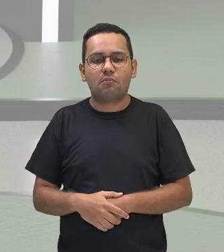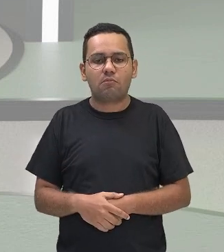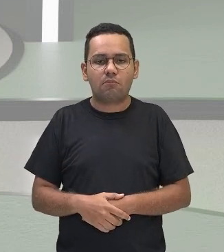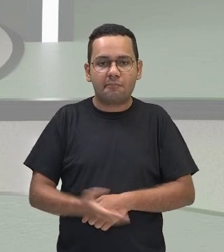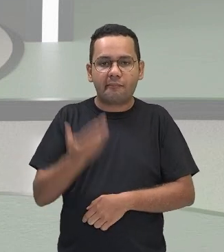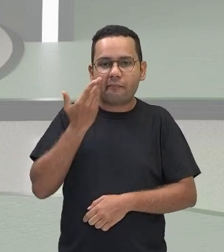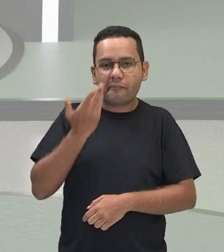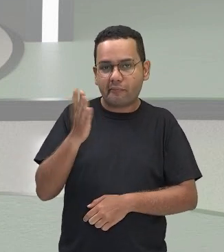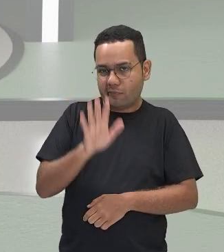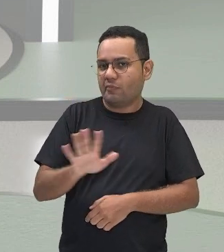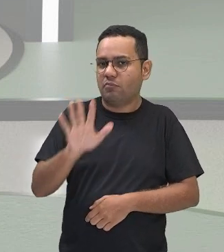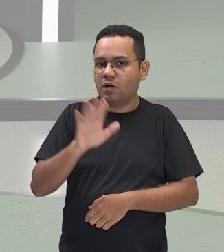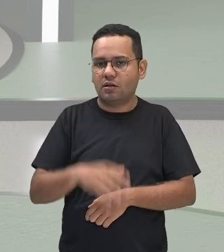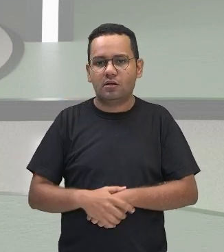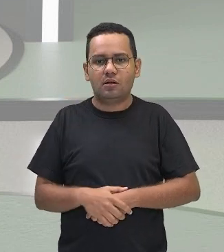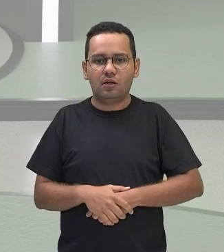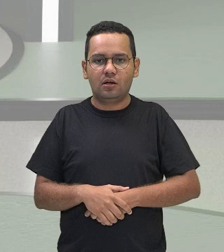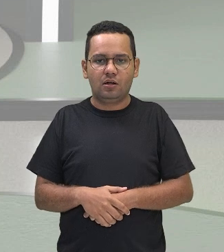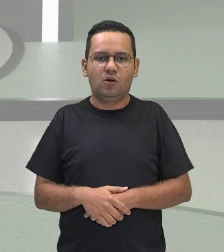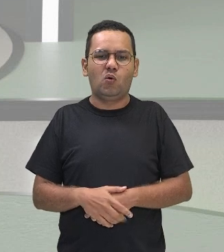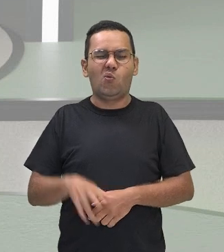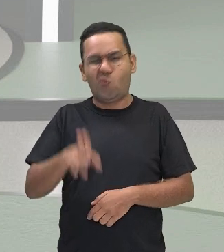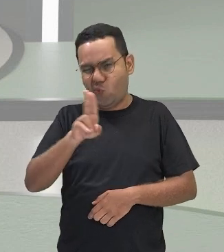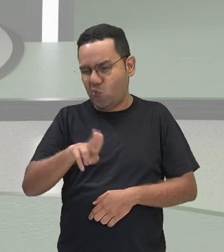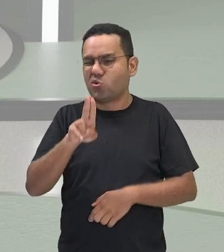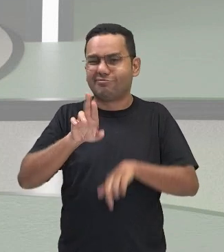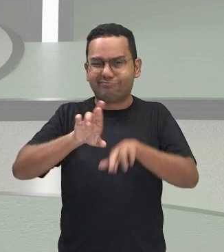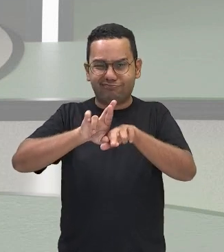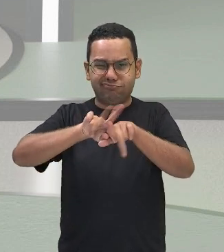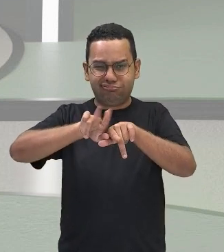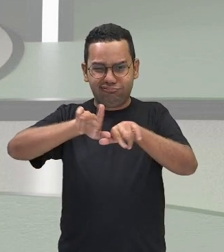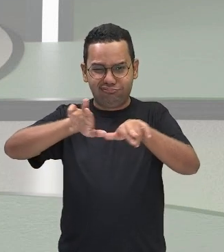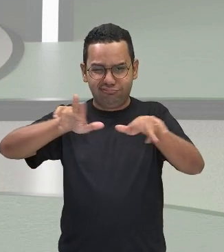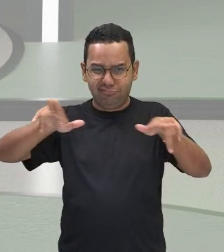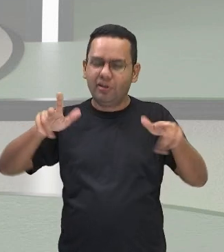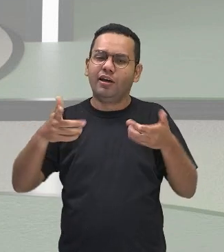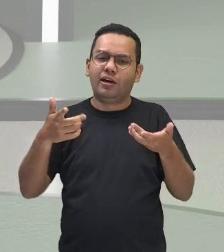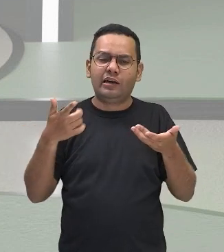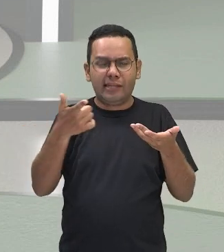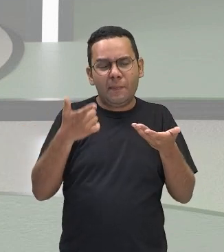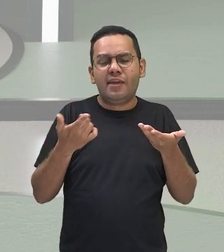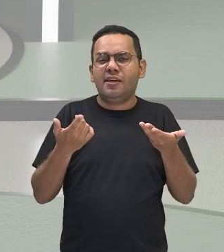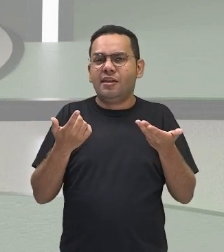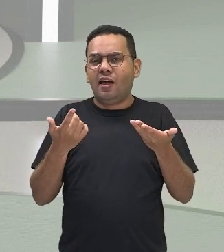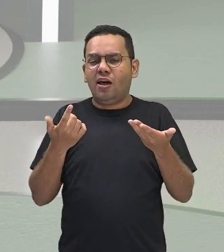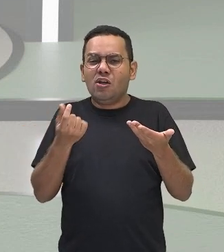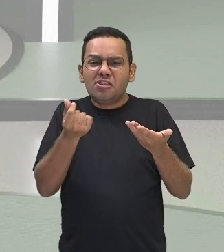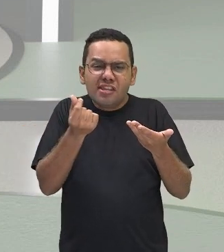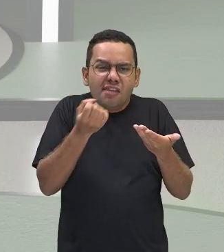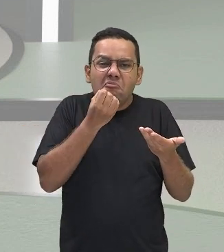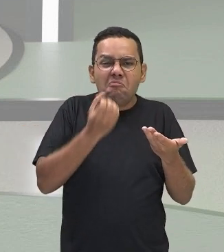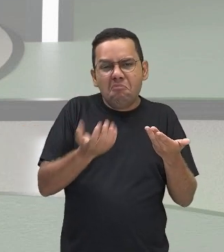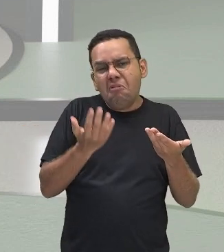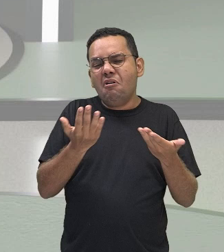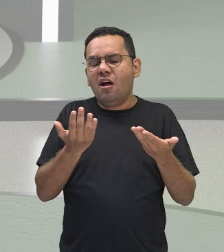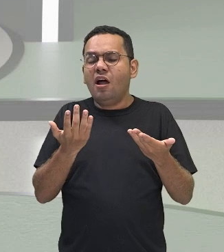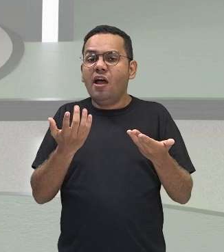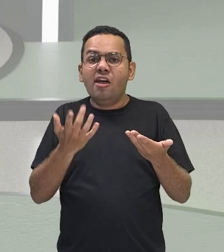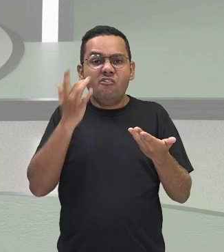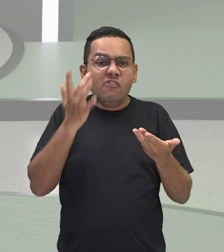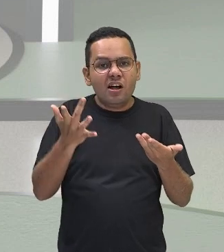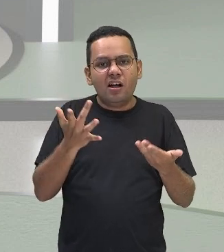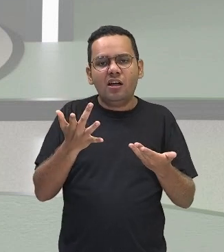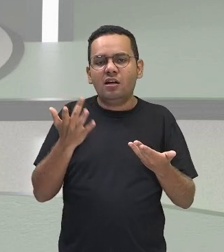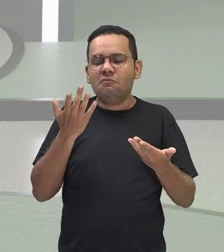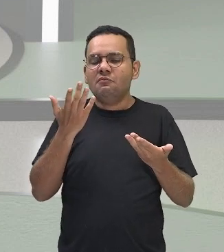São amplamente utilizados, né, os mais acessíveis pelo preço, pela praticidade, né? Muitas vezes eles são doados,